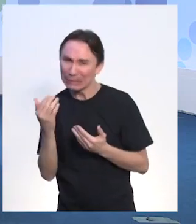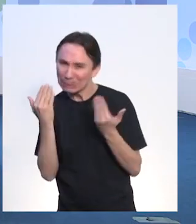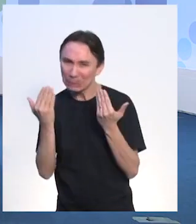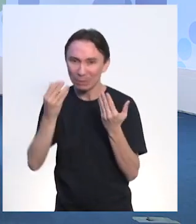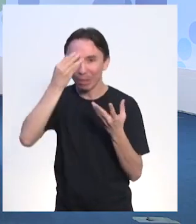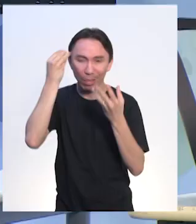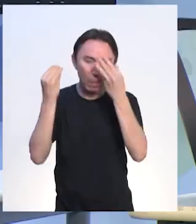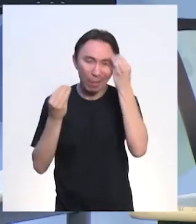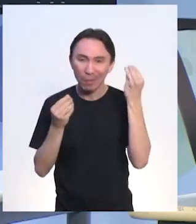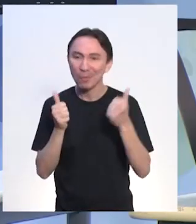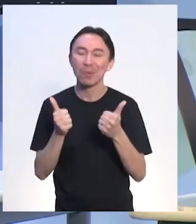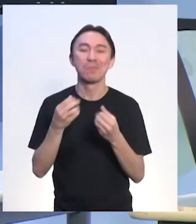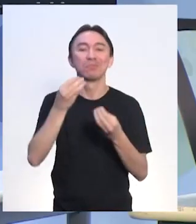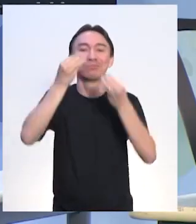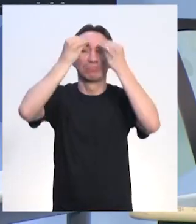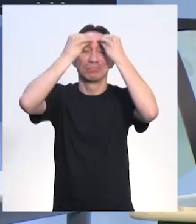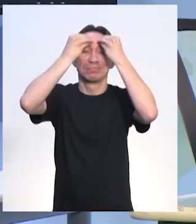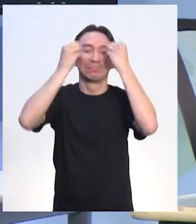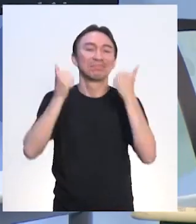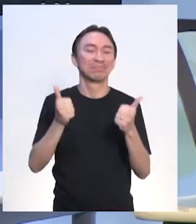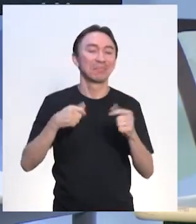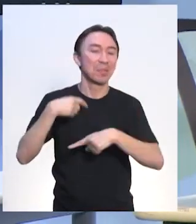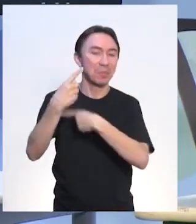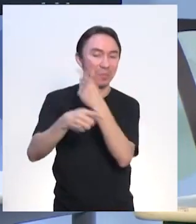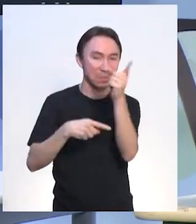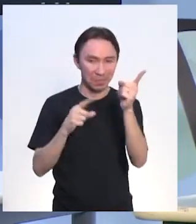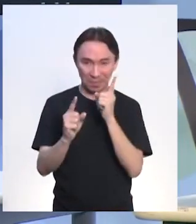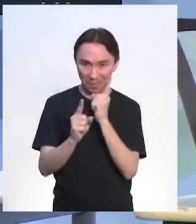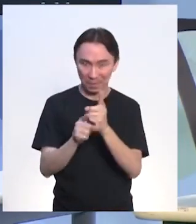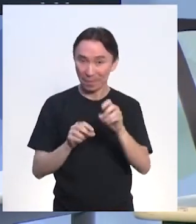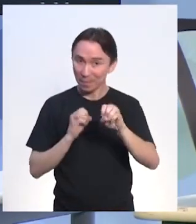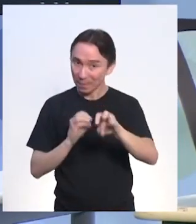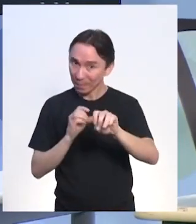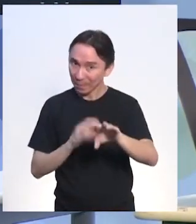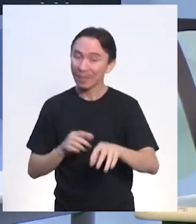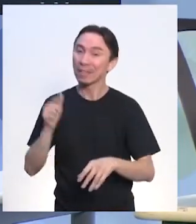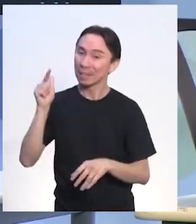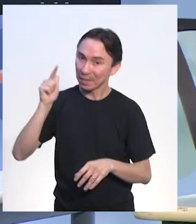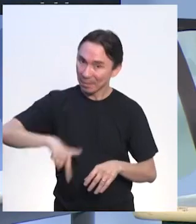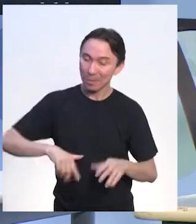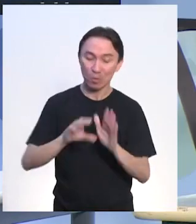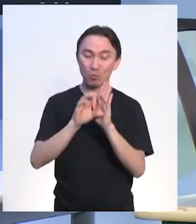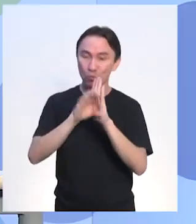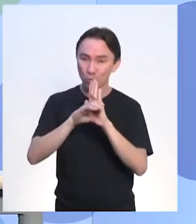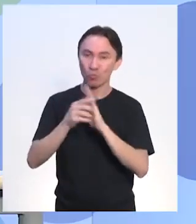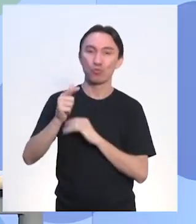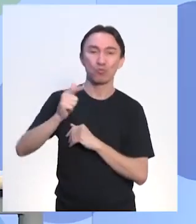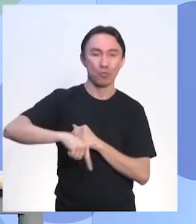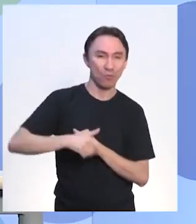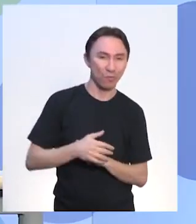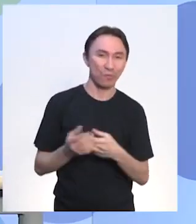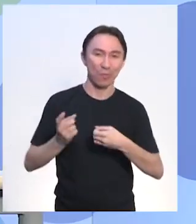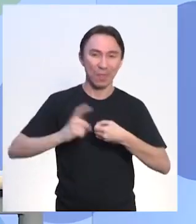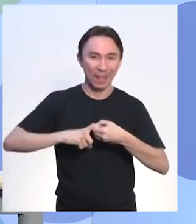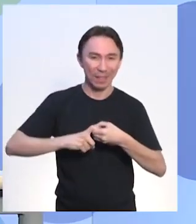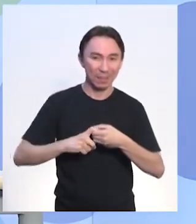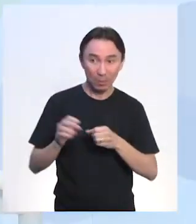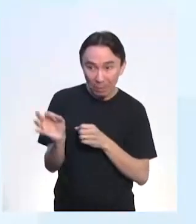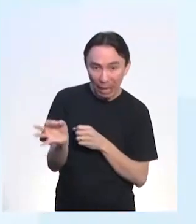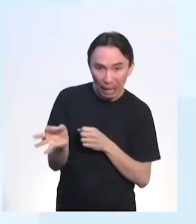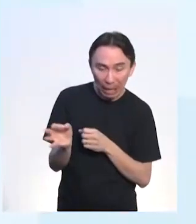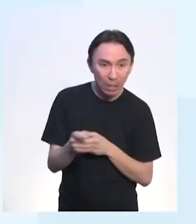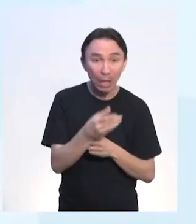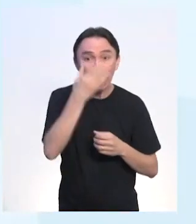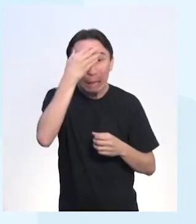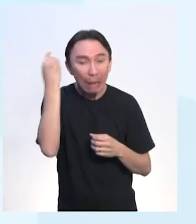certo? E a gente se vê na próxima aula, continuando um pouquinho mais com retomando os conceitos. Certo, professora Roberta? Certo, pessoal. Não esquece de avaliar a